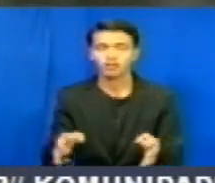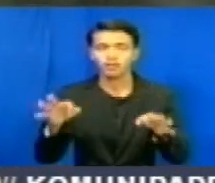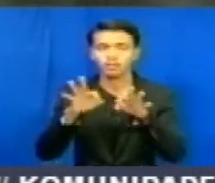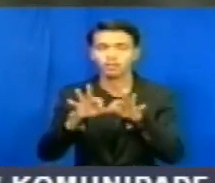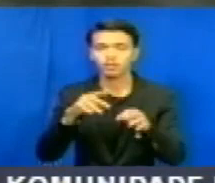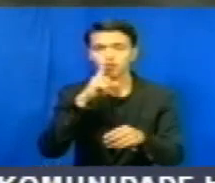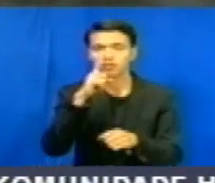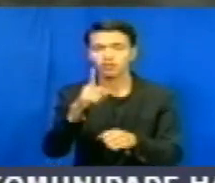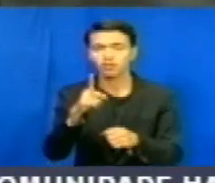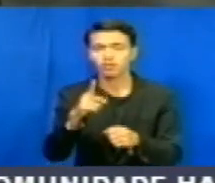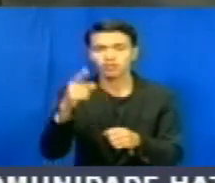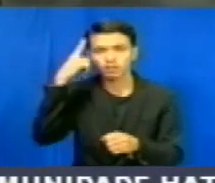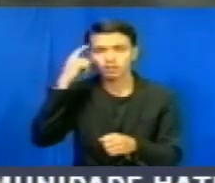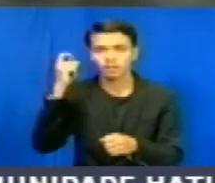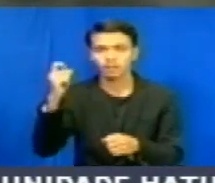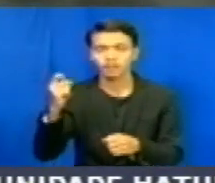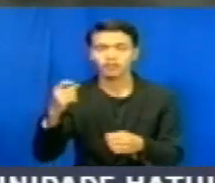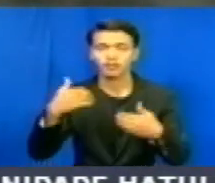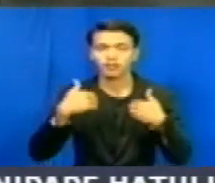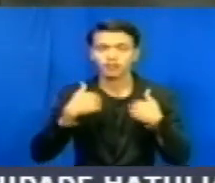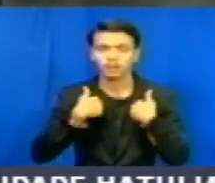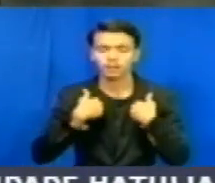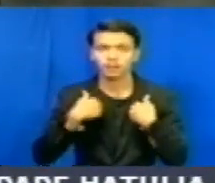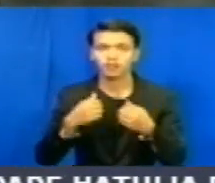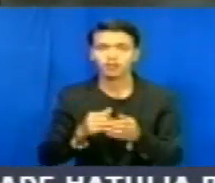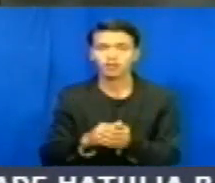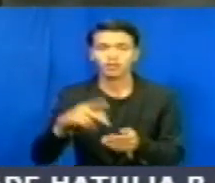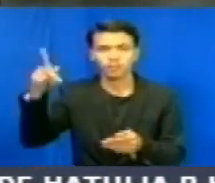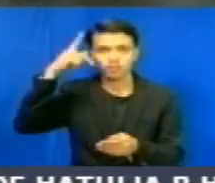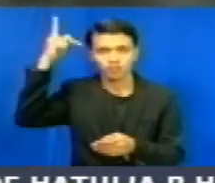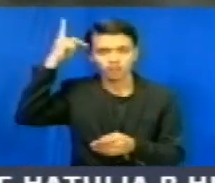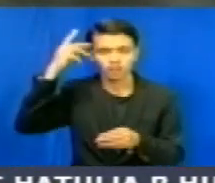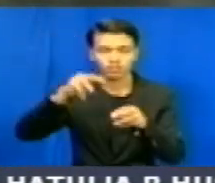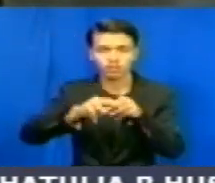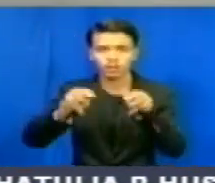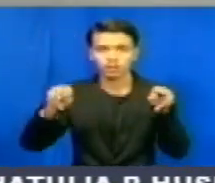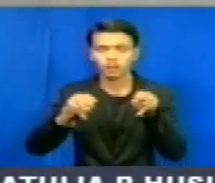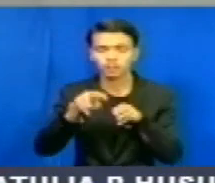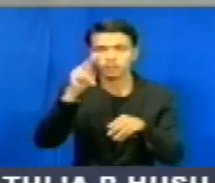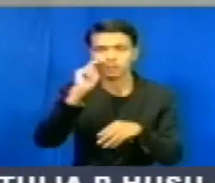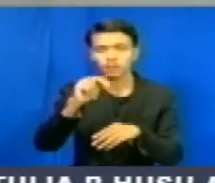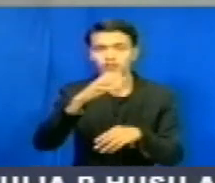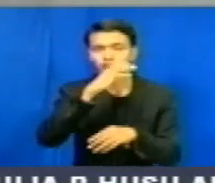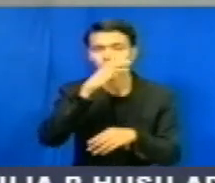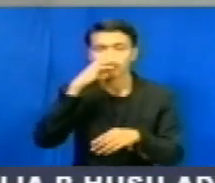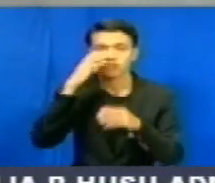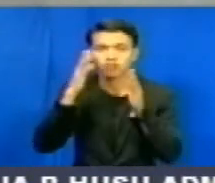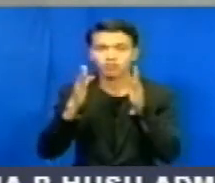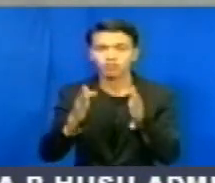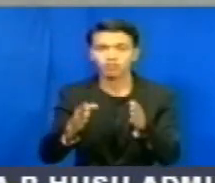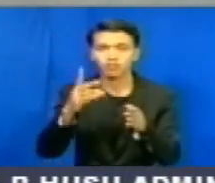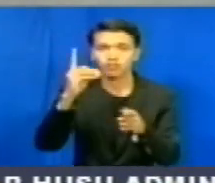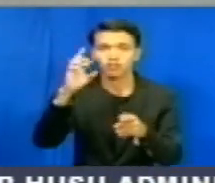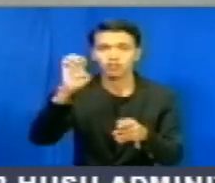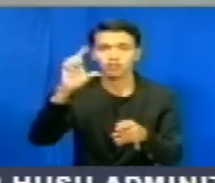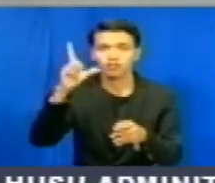também, também temos a ligação com política municipal nínia. Agricultor Delfin Albano da